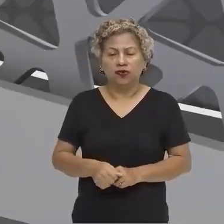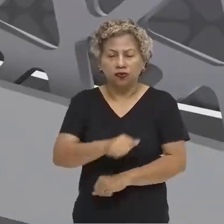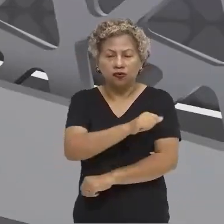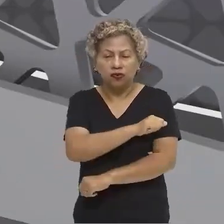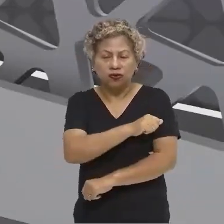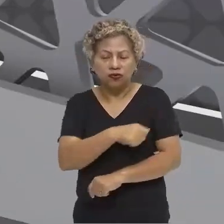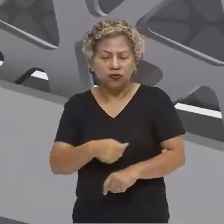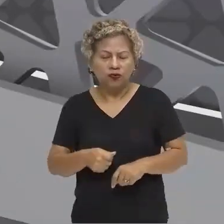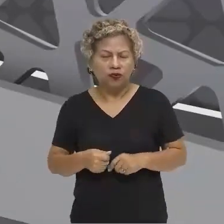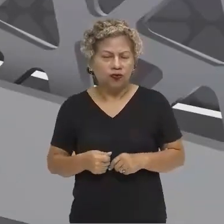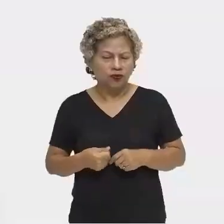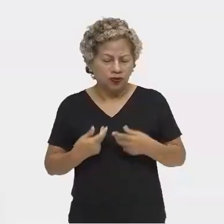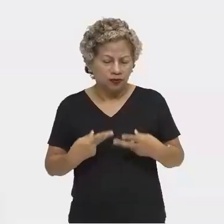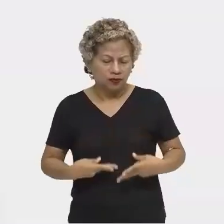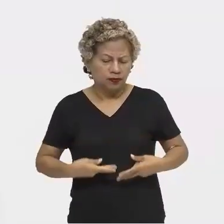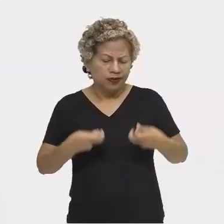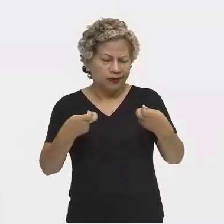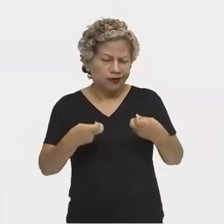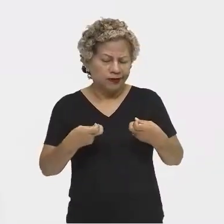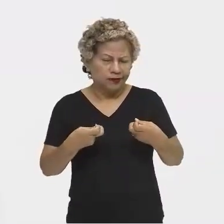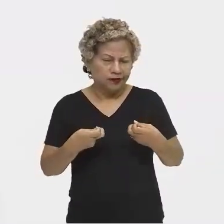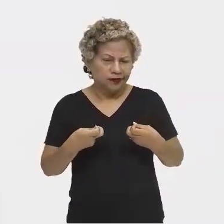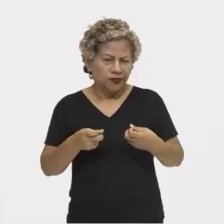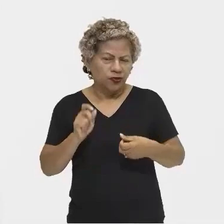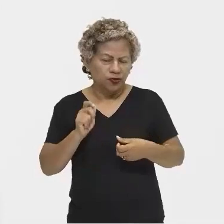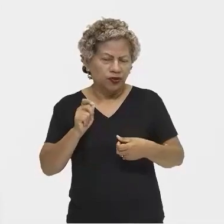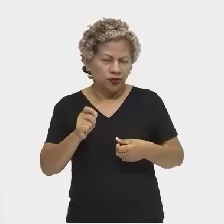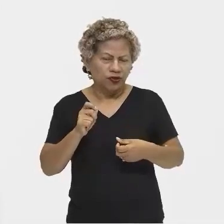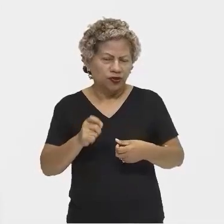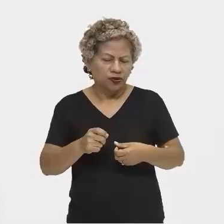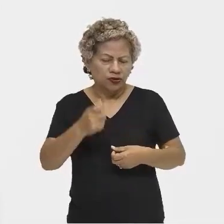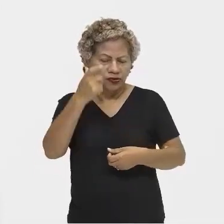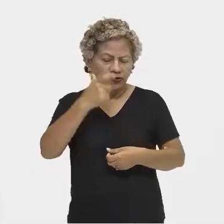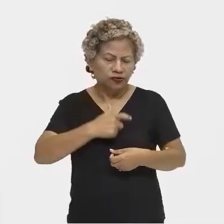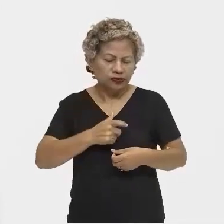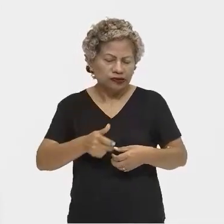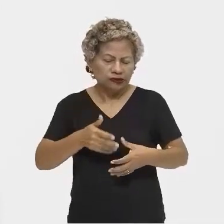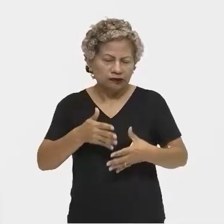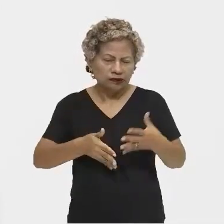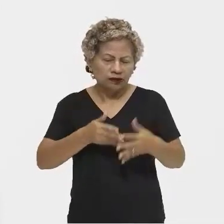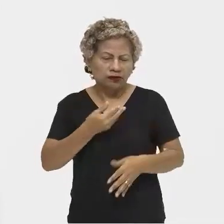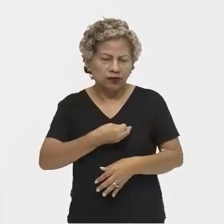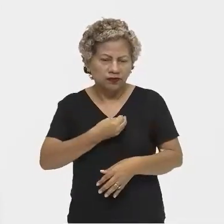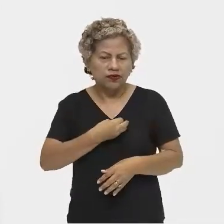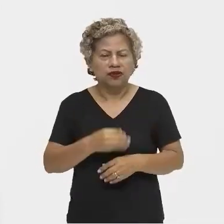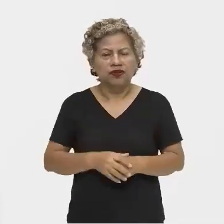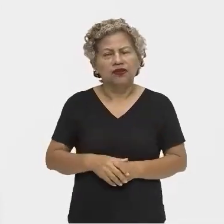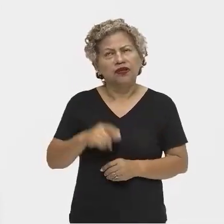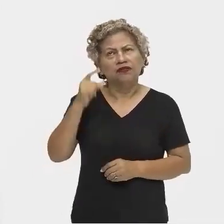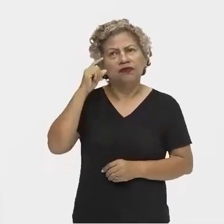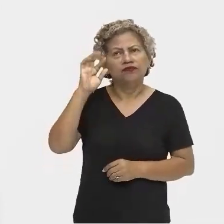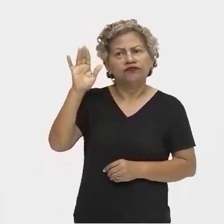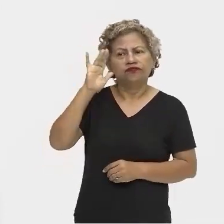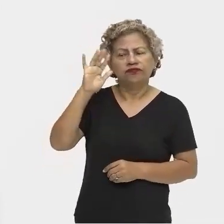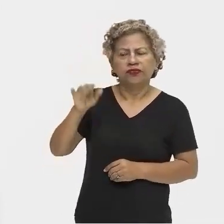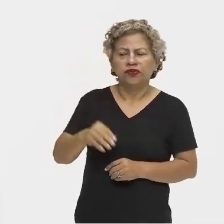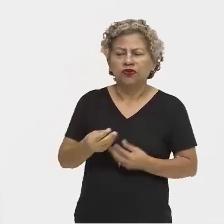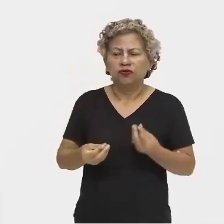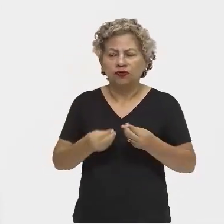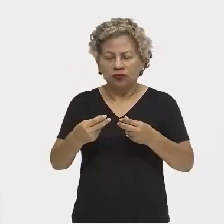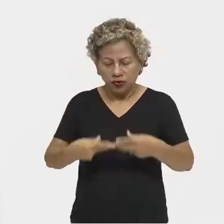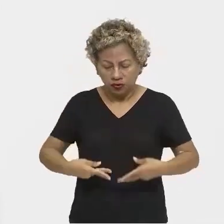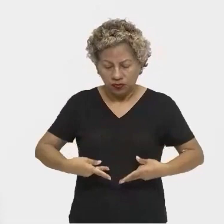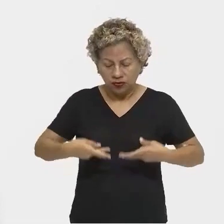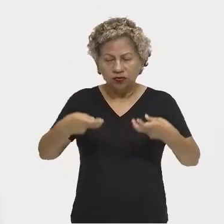posso corrigir a minha rota, certo? Então, aí, quando eu corrijo a minha rota, quando eu percebo, quando eu me